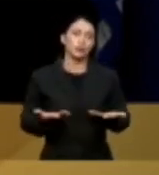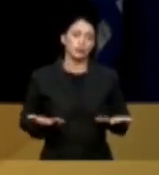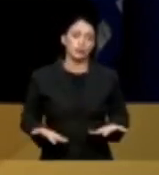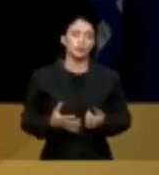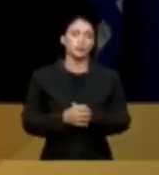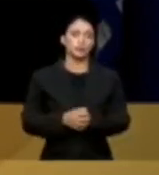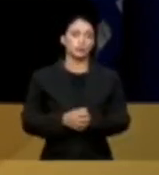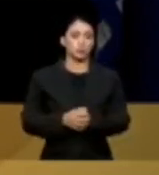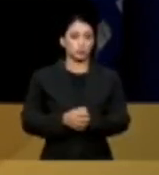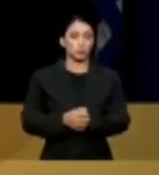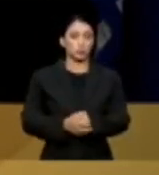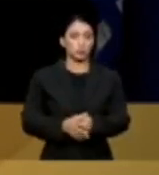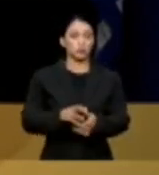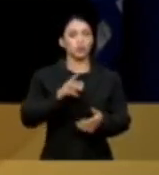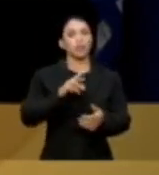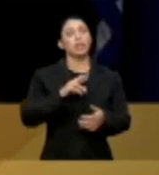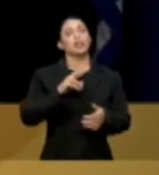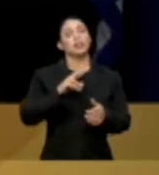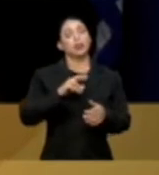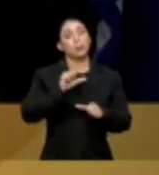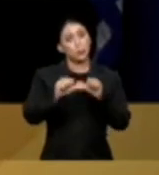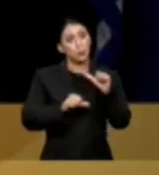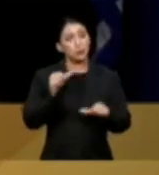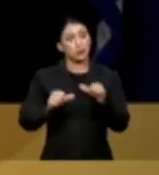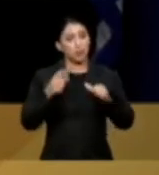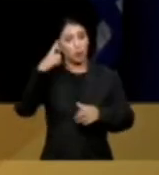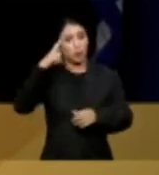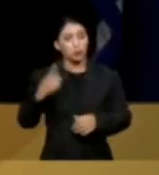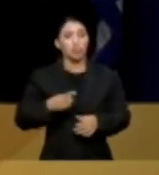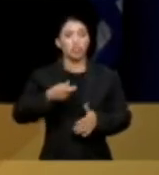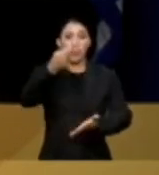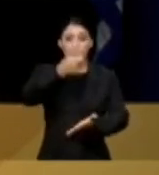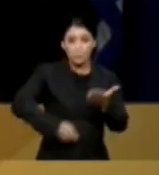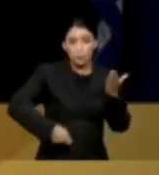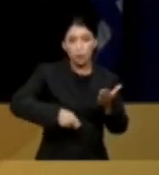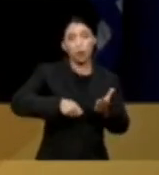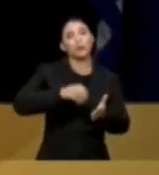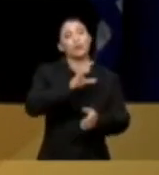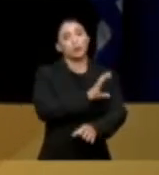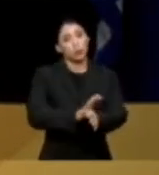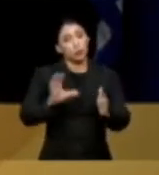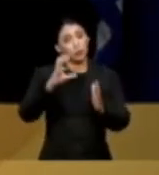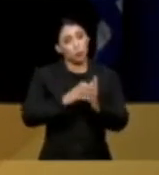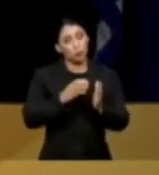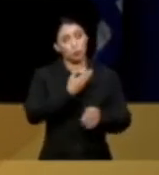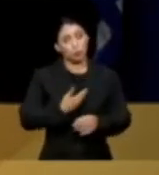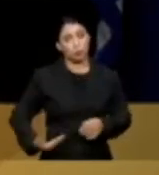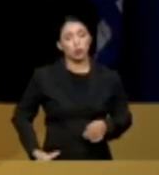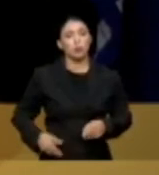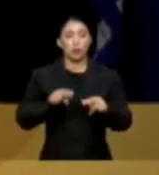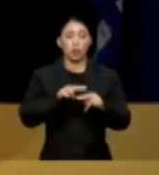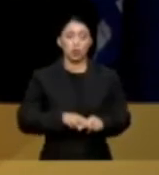De regra, a alteração do dia da realização da prova de um concurso público para atender fiéis de determinada crença